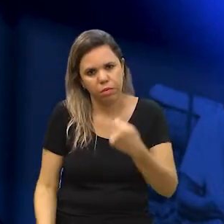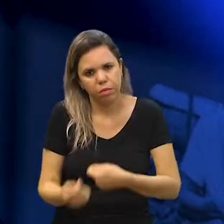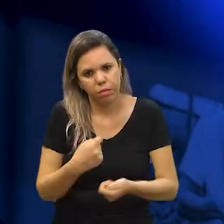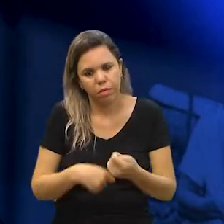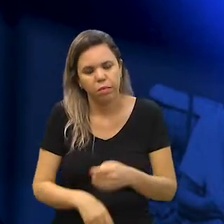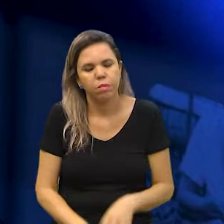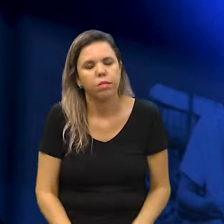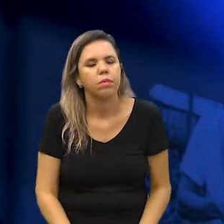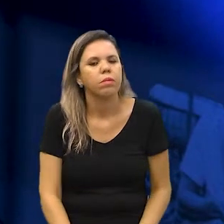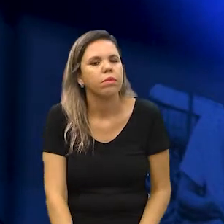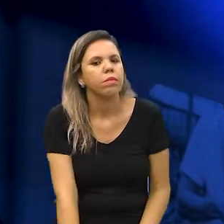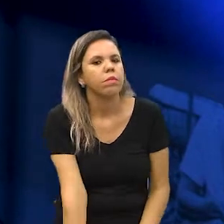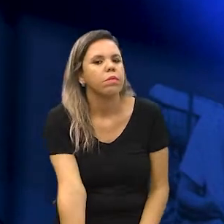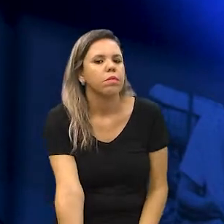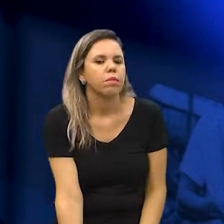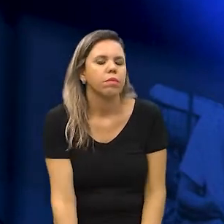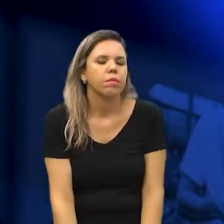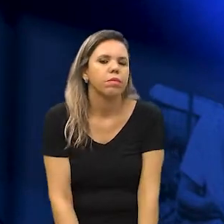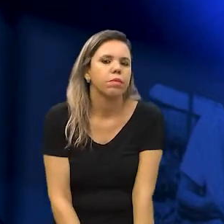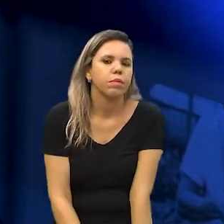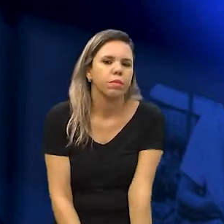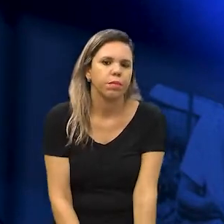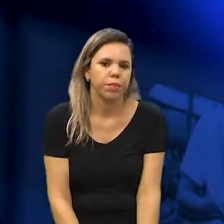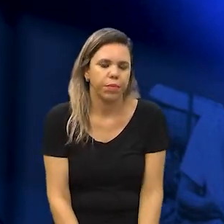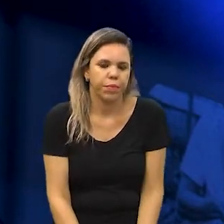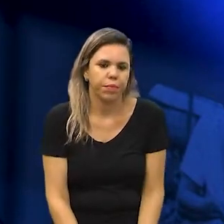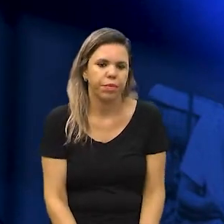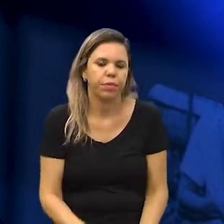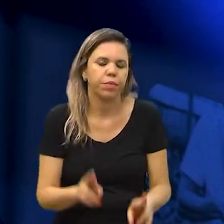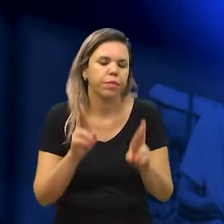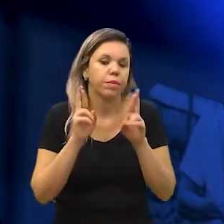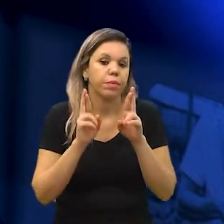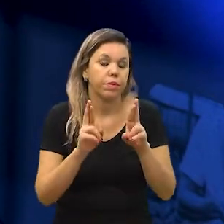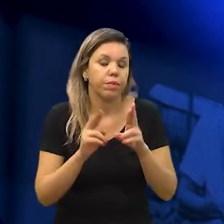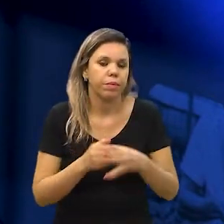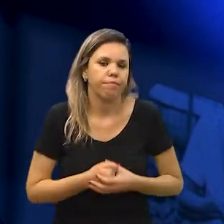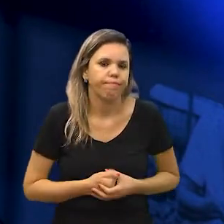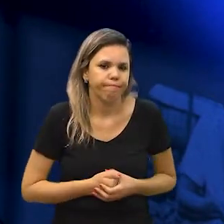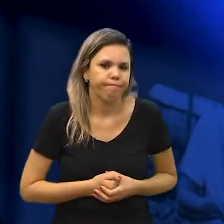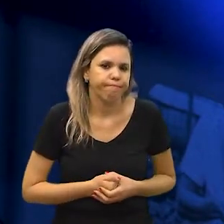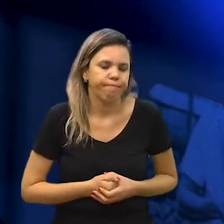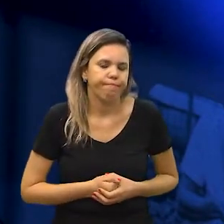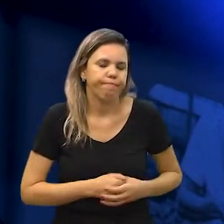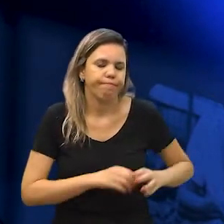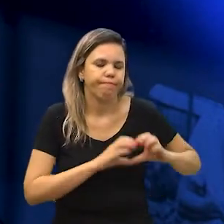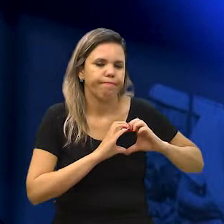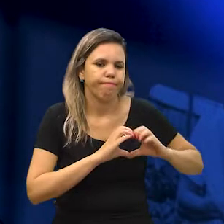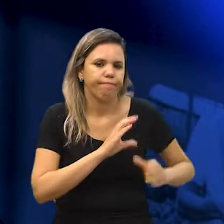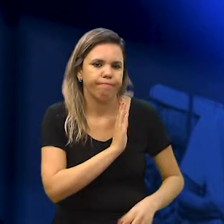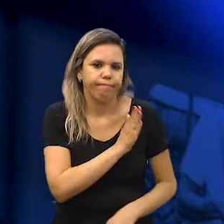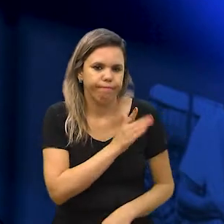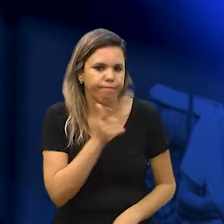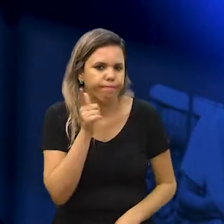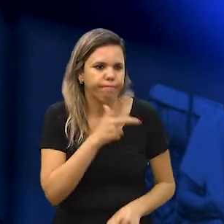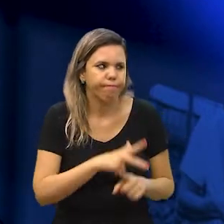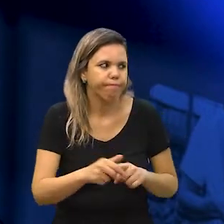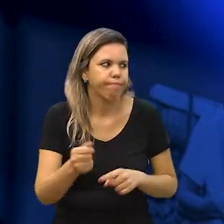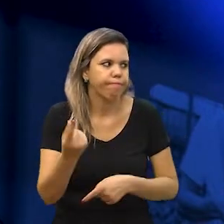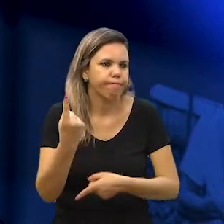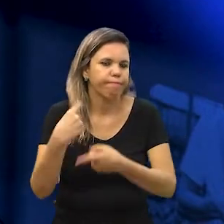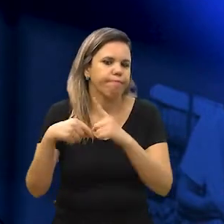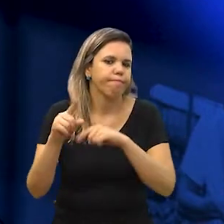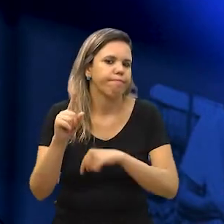negócio. Futuro do meu negócio. Nossa, eu espero, sim, de coração, que a gente consiga